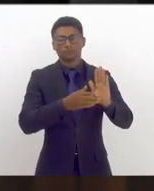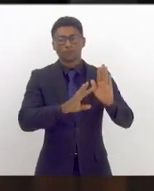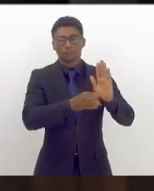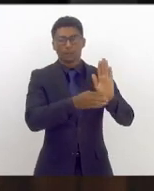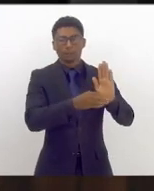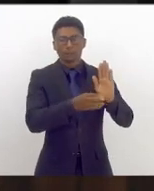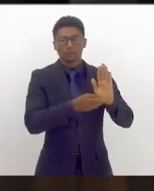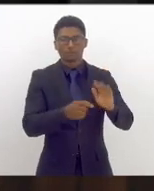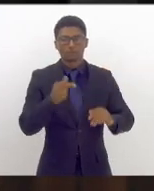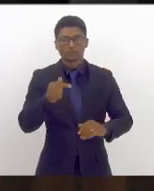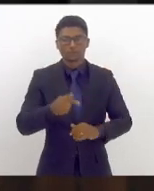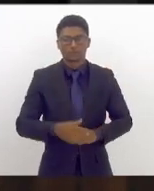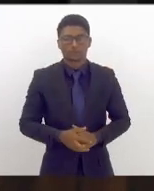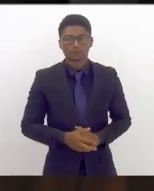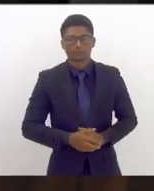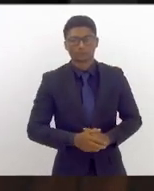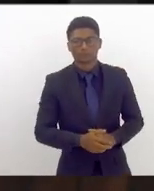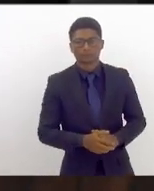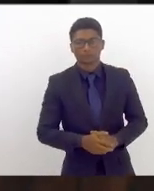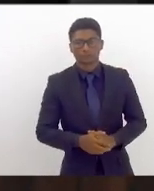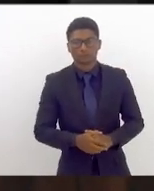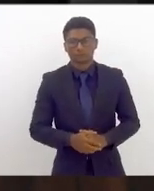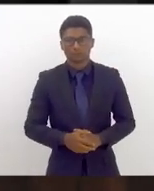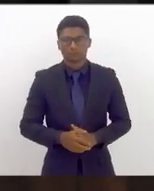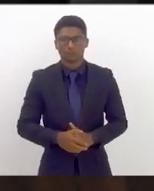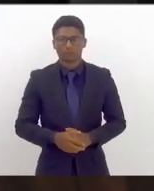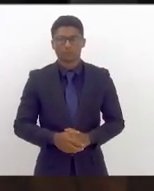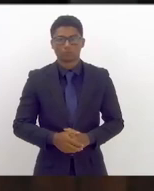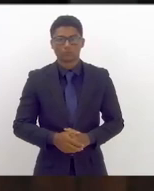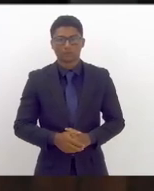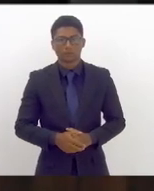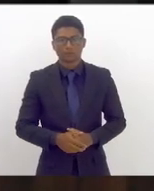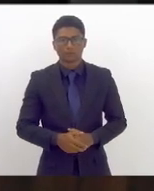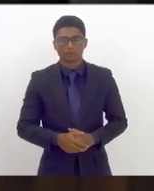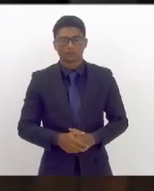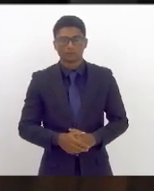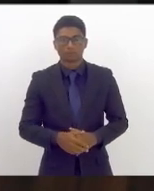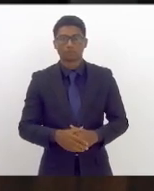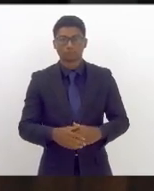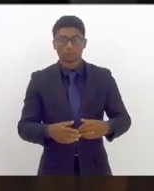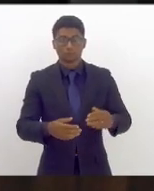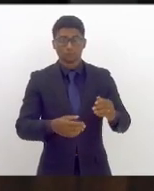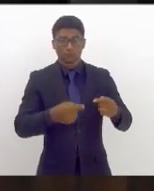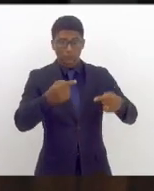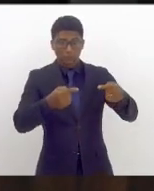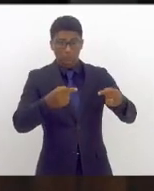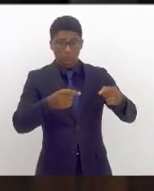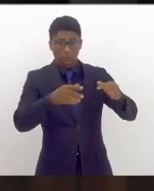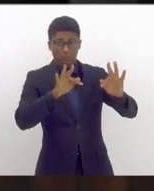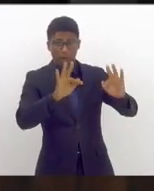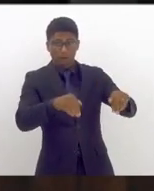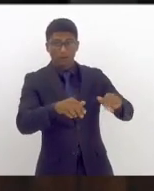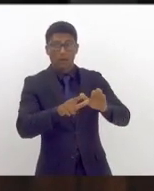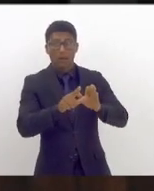perdão falta de orçamento eu antes de encerrar essa discussão do projeto deputado